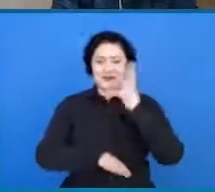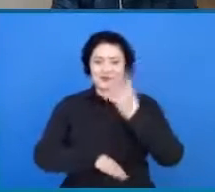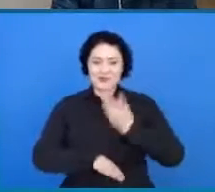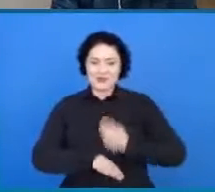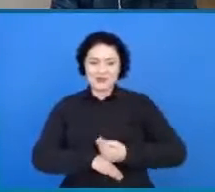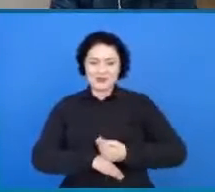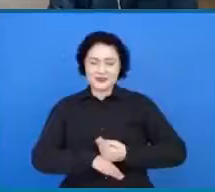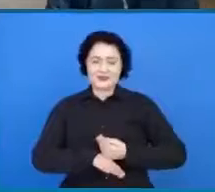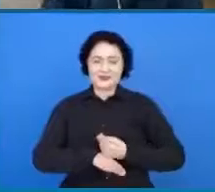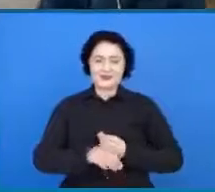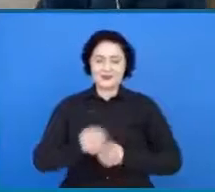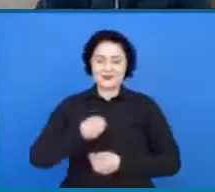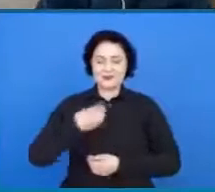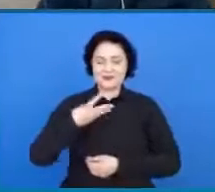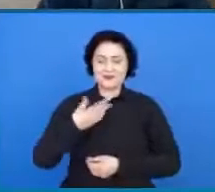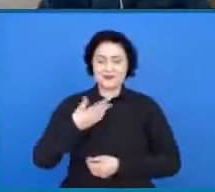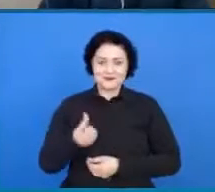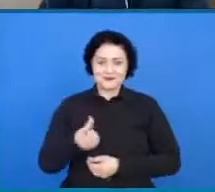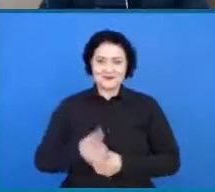Volume 36